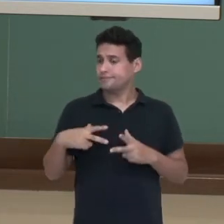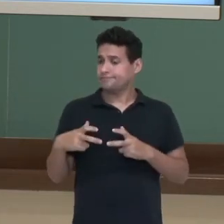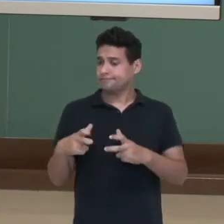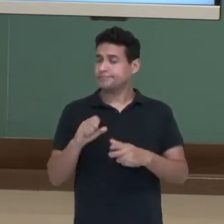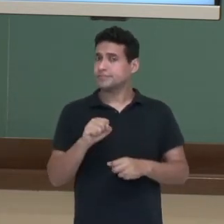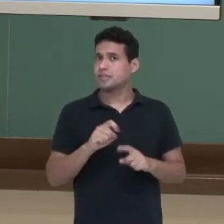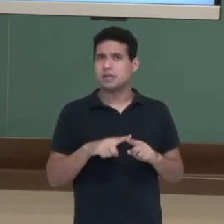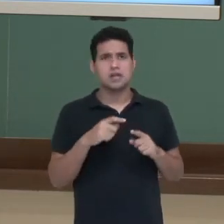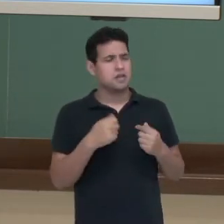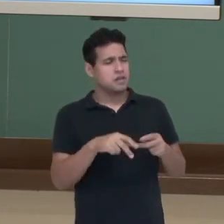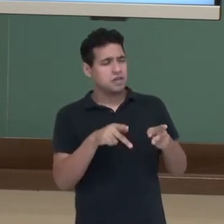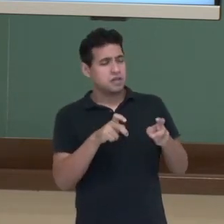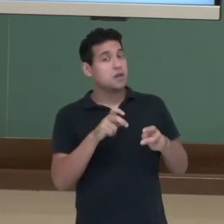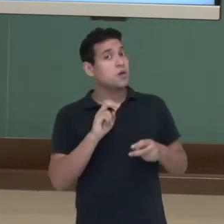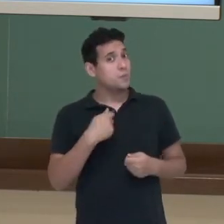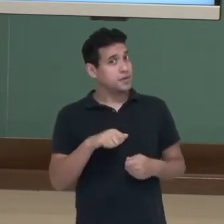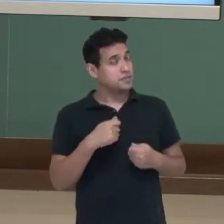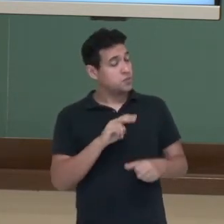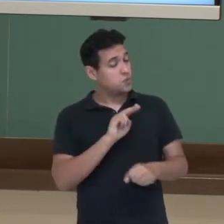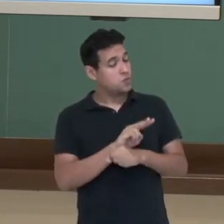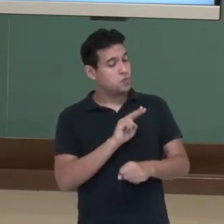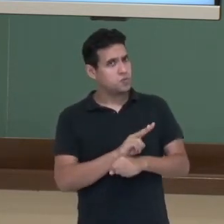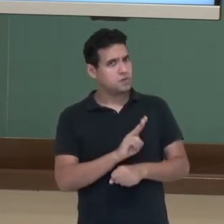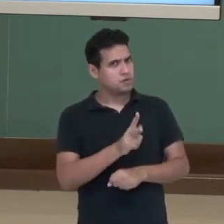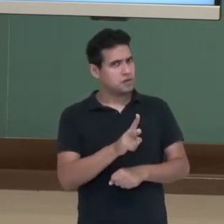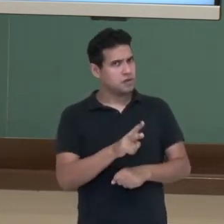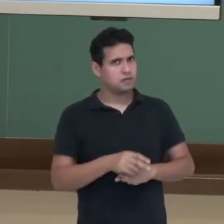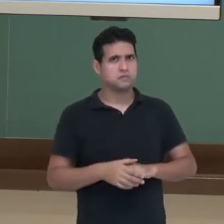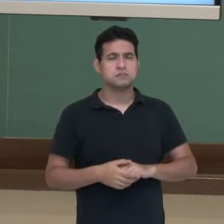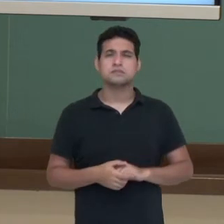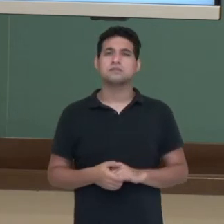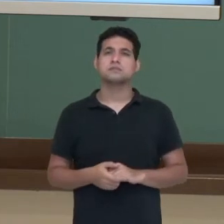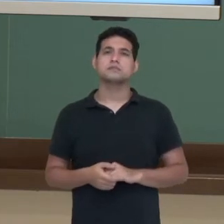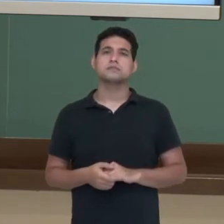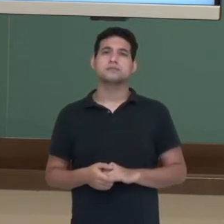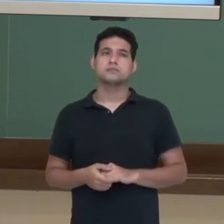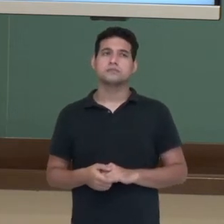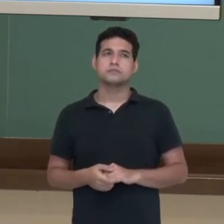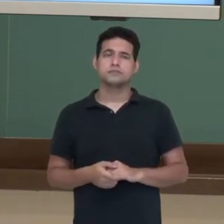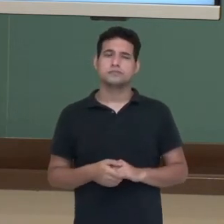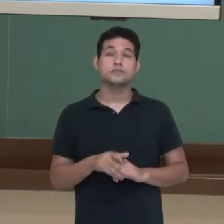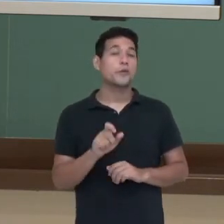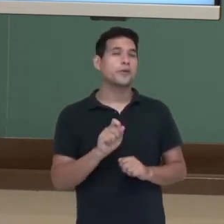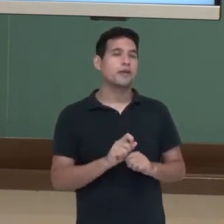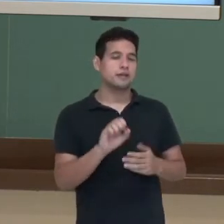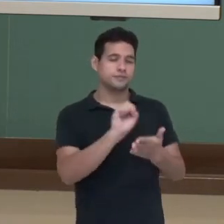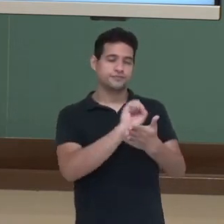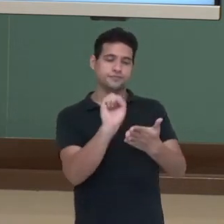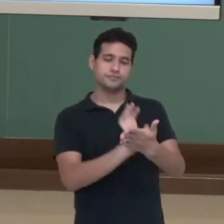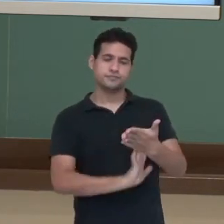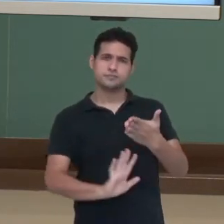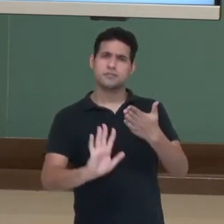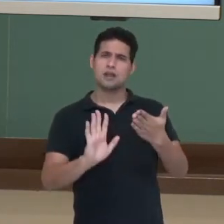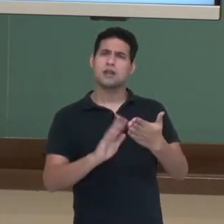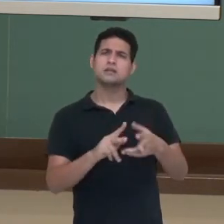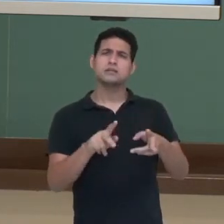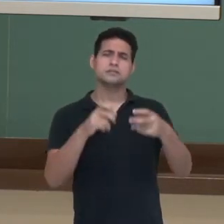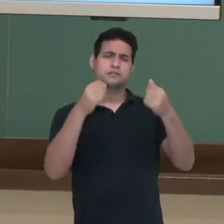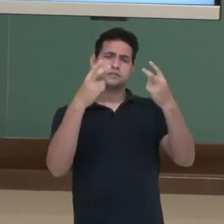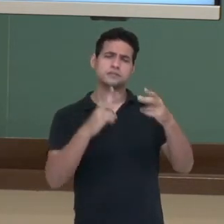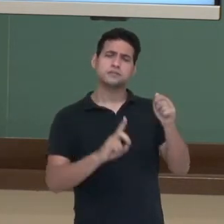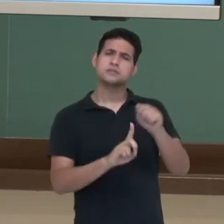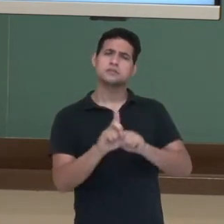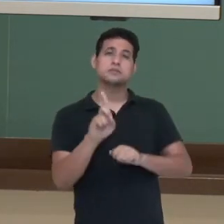isso, prevenção. De acordo? Vamos à atividade. Que opina sobre o mês de